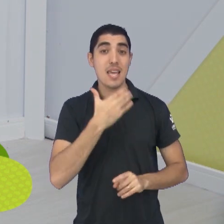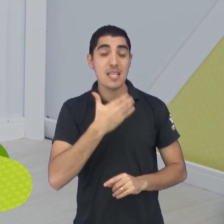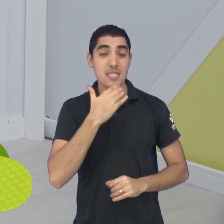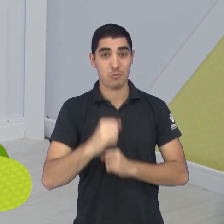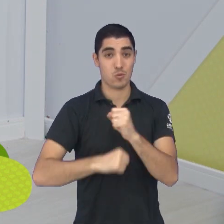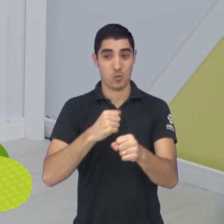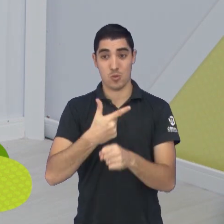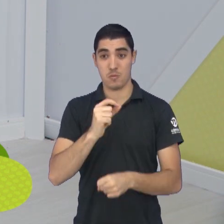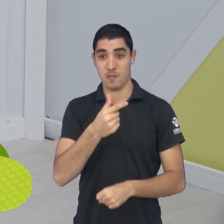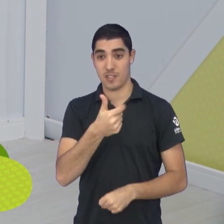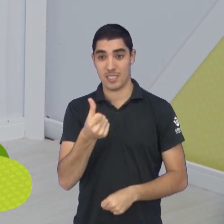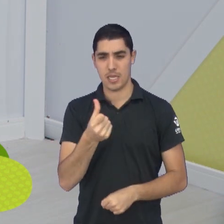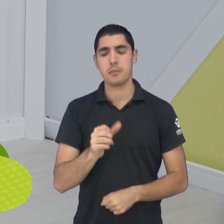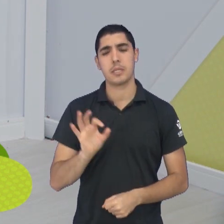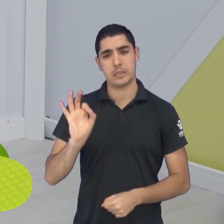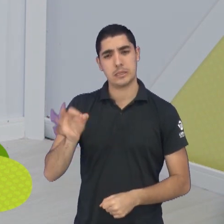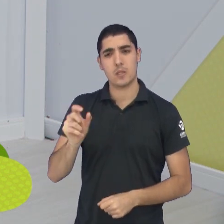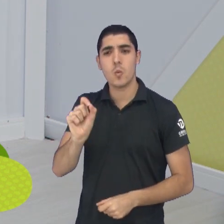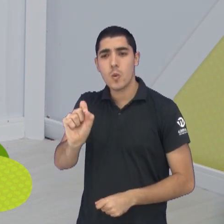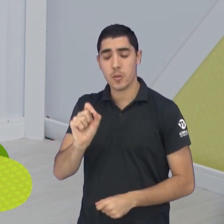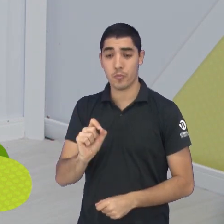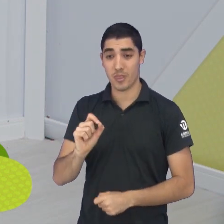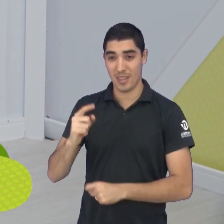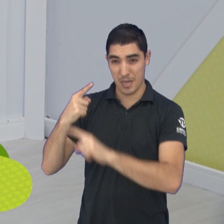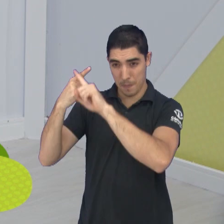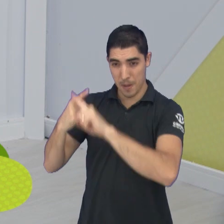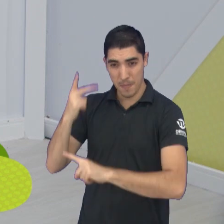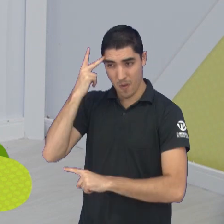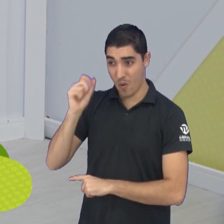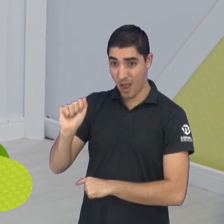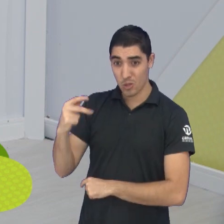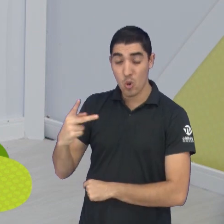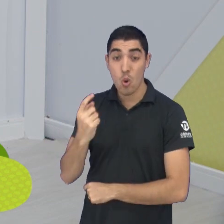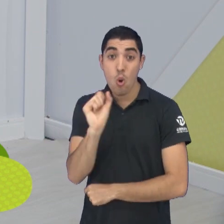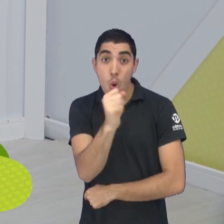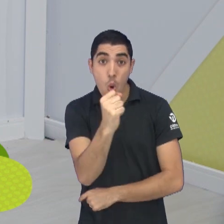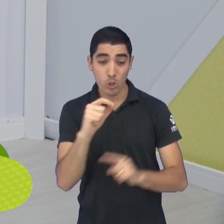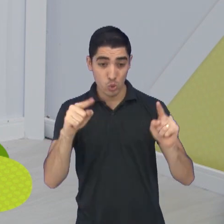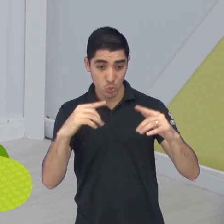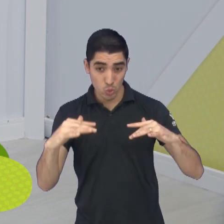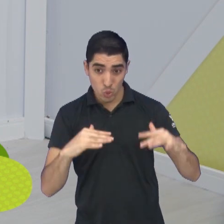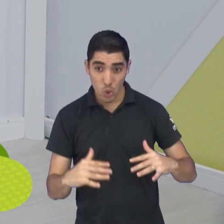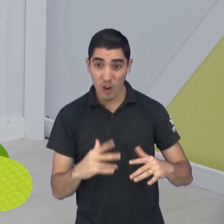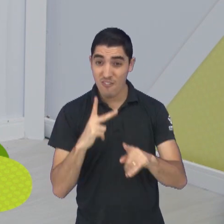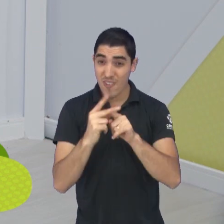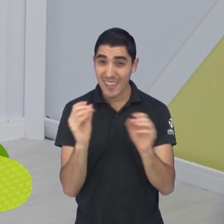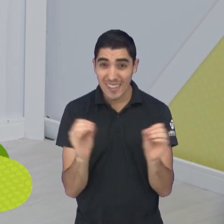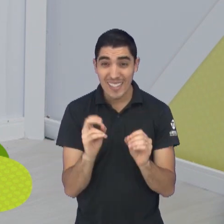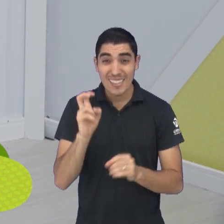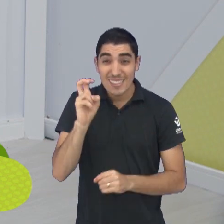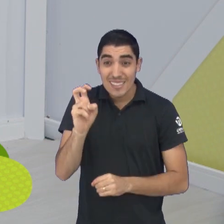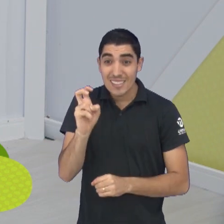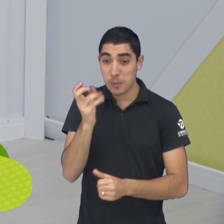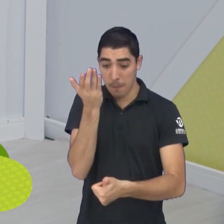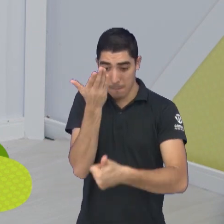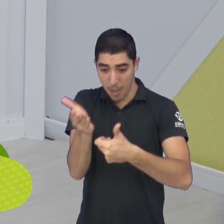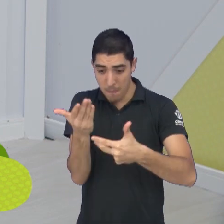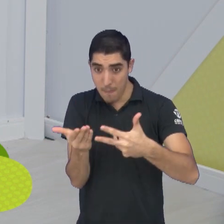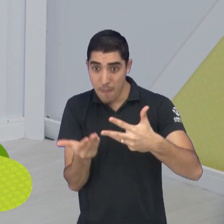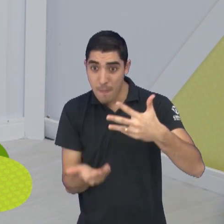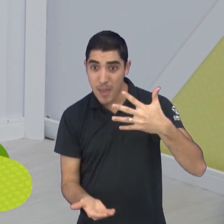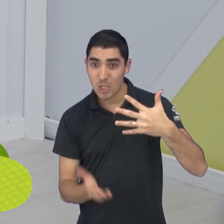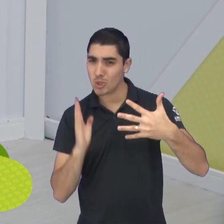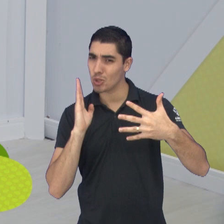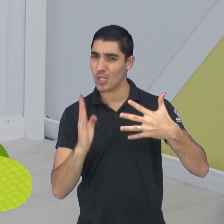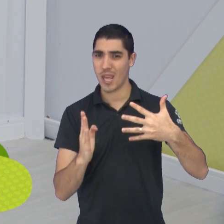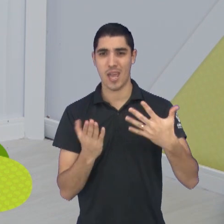Do jeito que terminou a Série A2, são 8 jogos sem vencer, 5 derrotas consecutivas. Esse time precisa